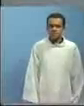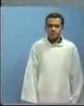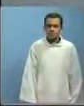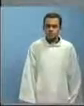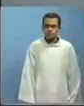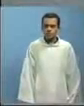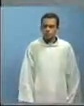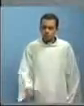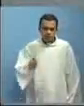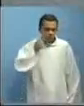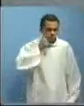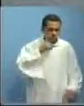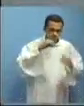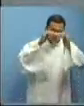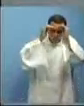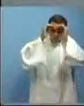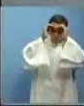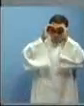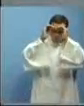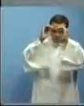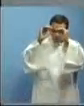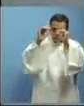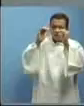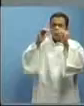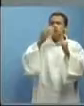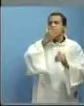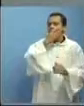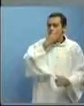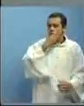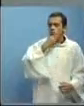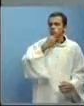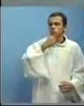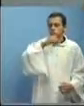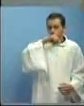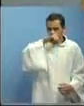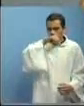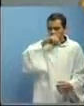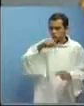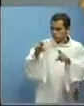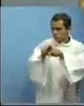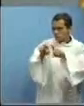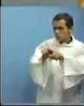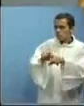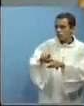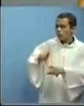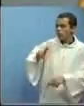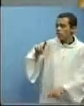Como convém ao Senhor, e não como convém, principalmente a determinados maridos